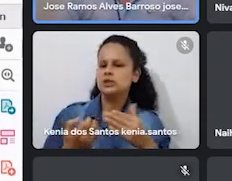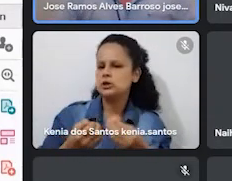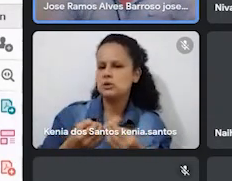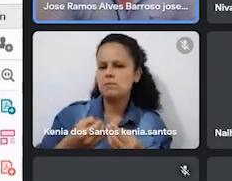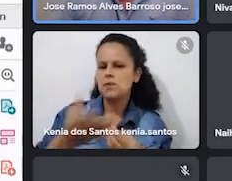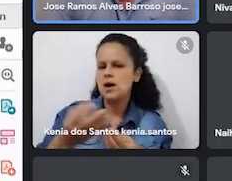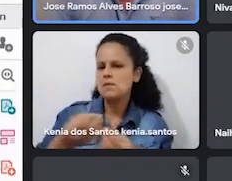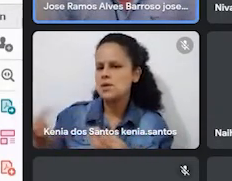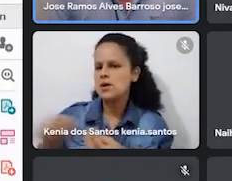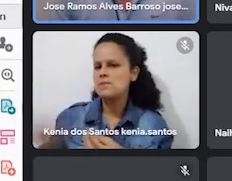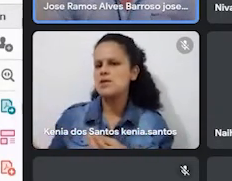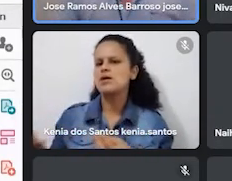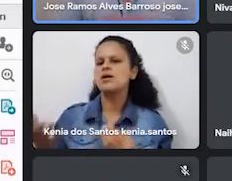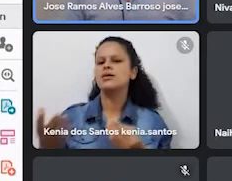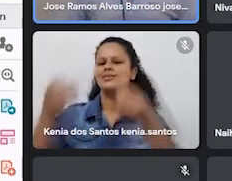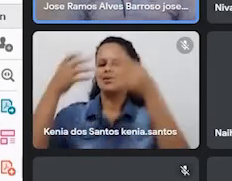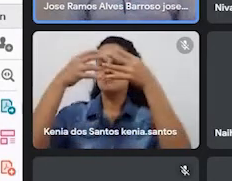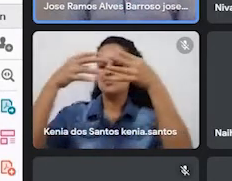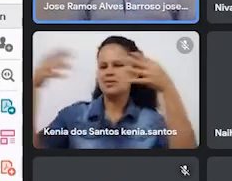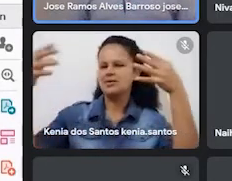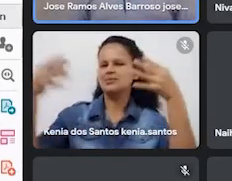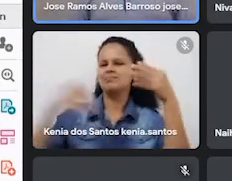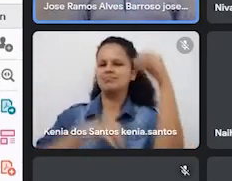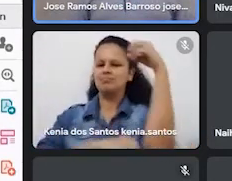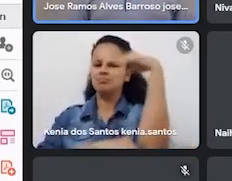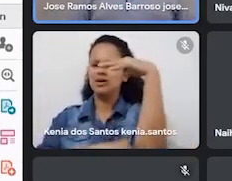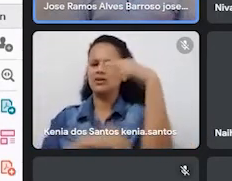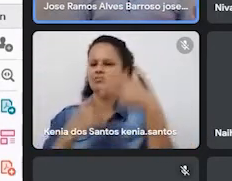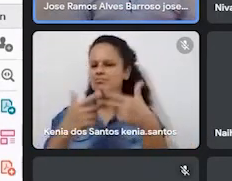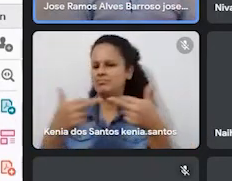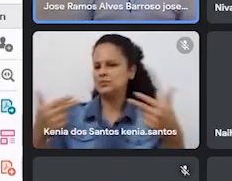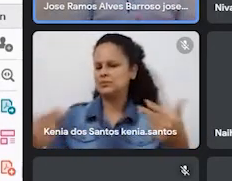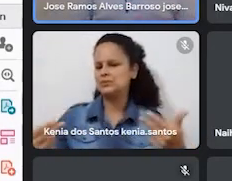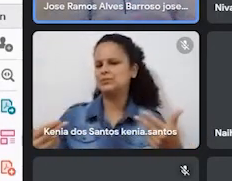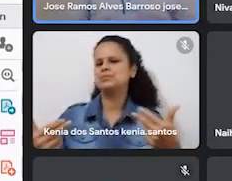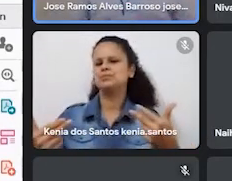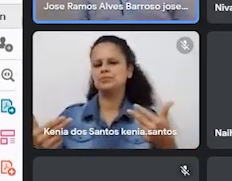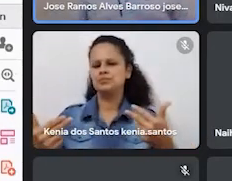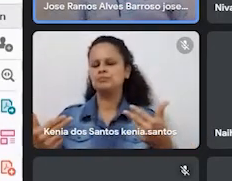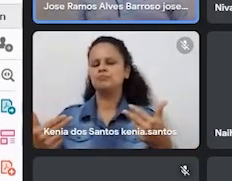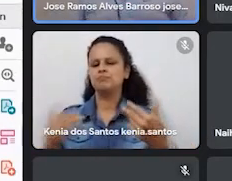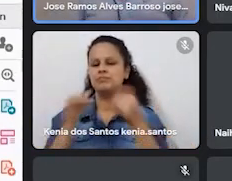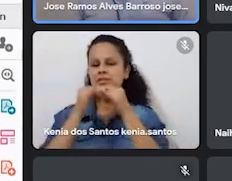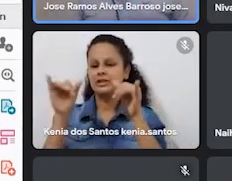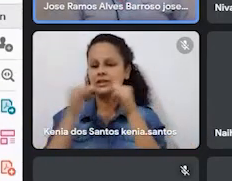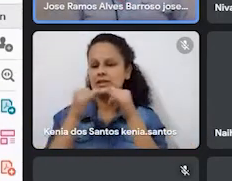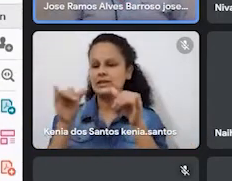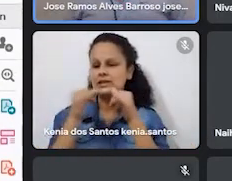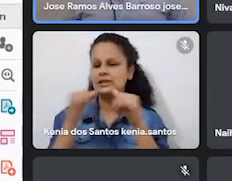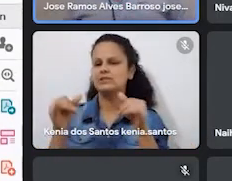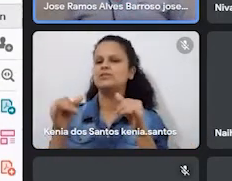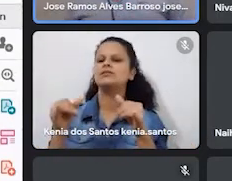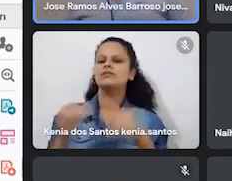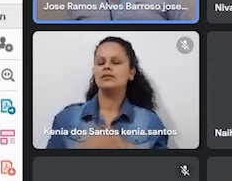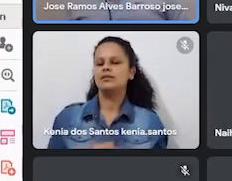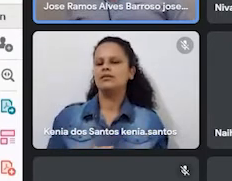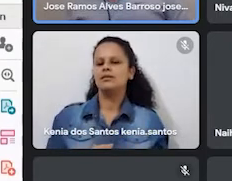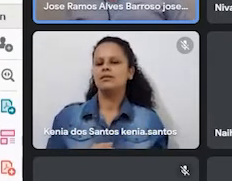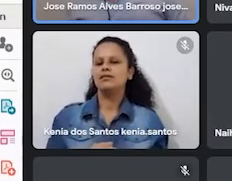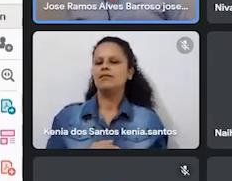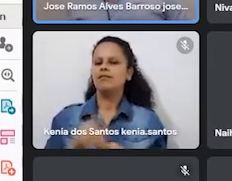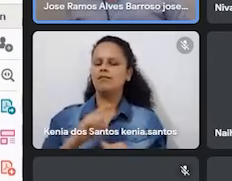de transmissões, as empresas de transmissão de energia, rodeio entre